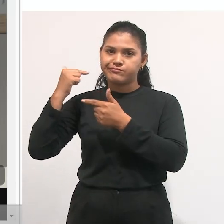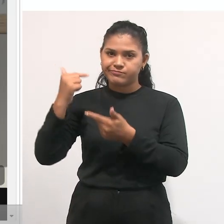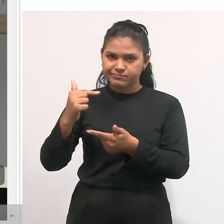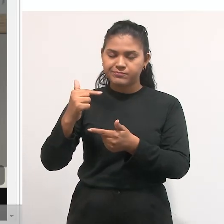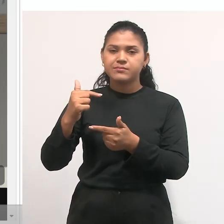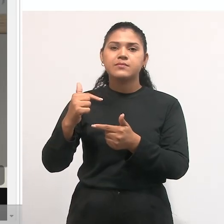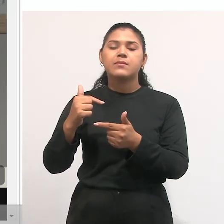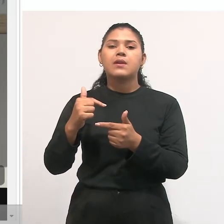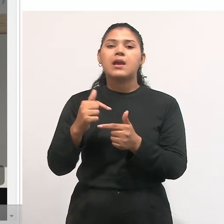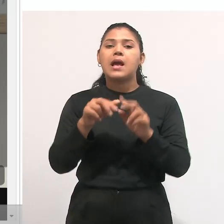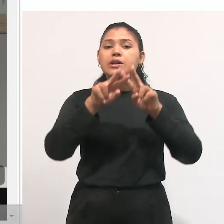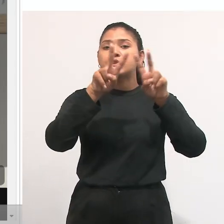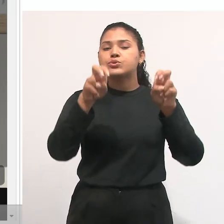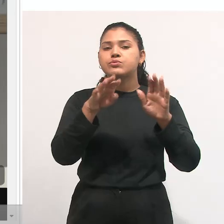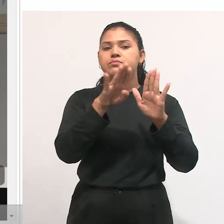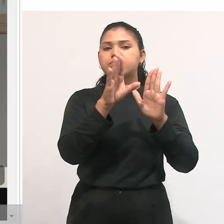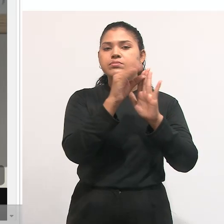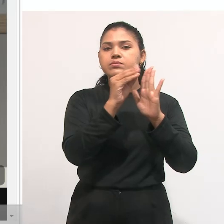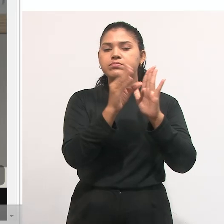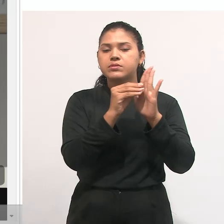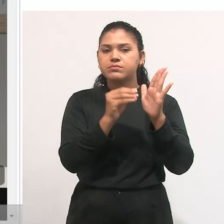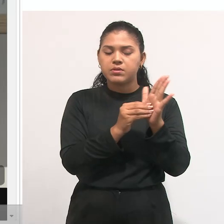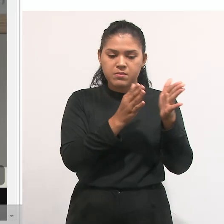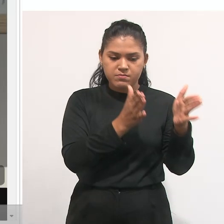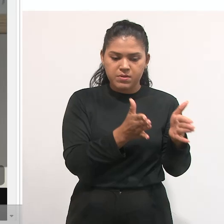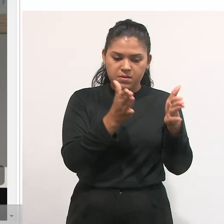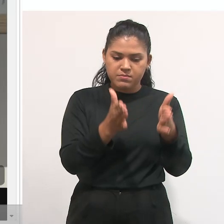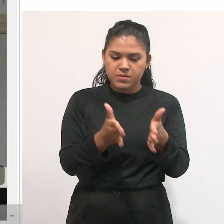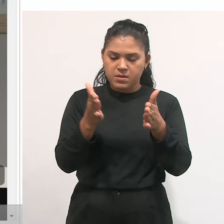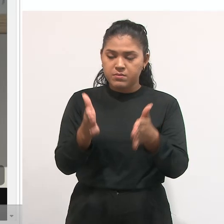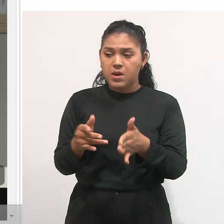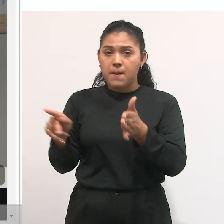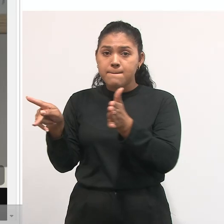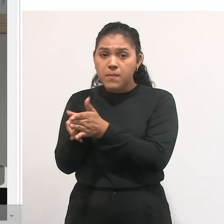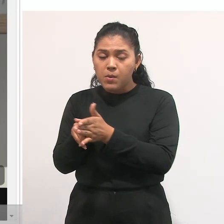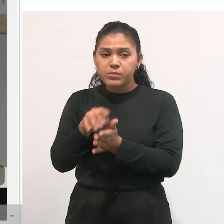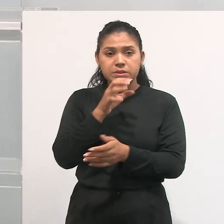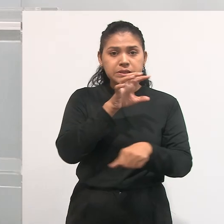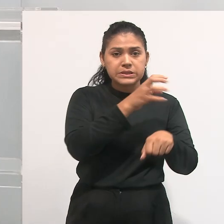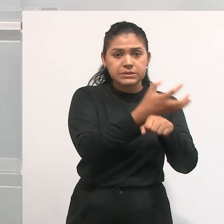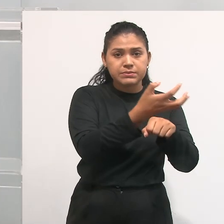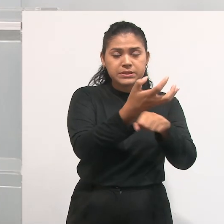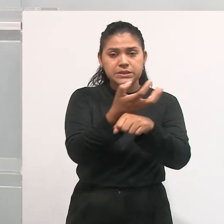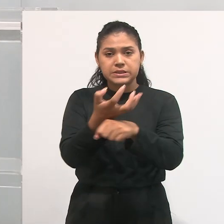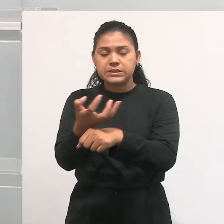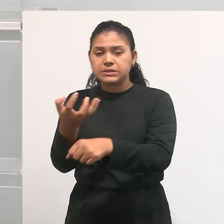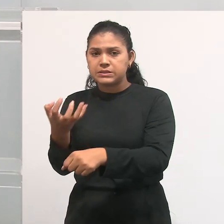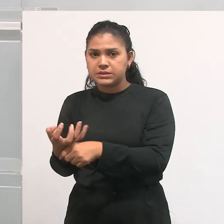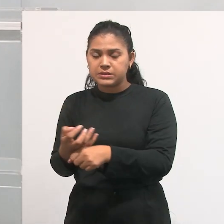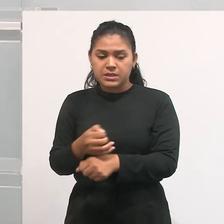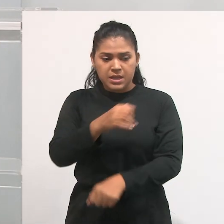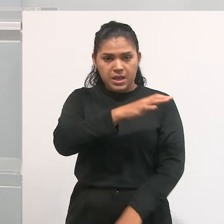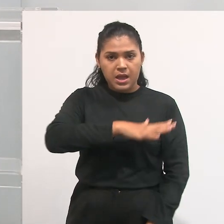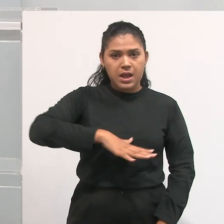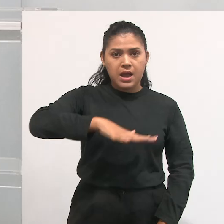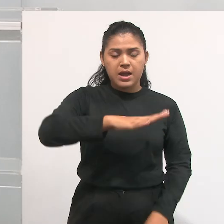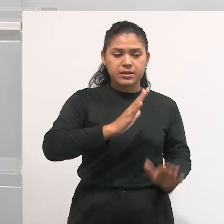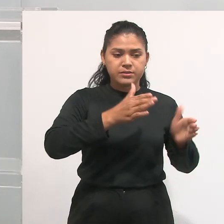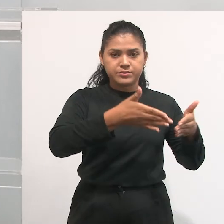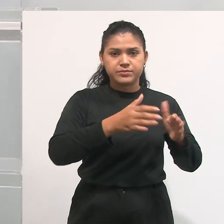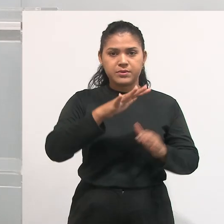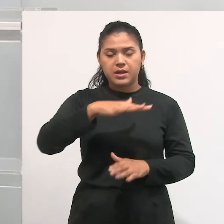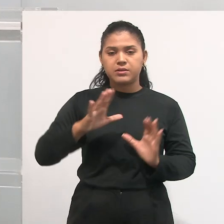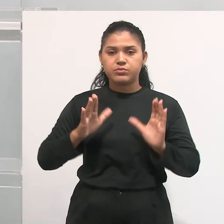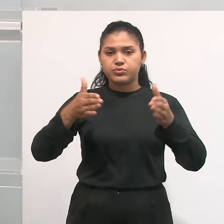são fragmentados por disciplinas. Ou seja, a gente divide o conhecimento em áreas, e essas áreas elas